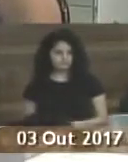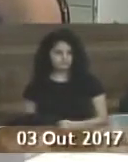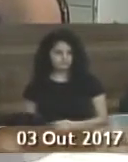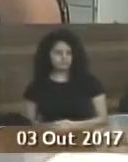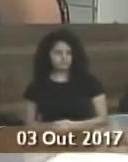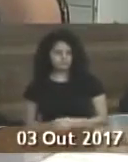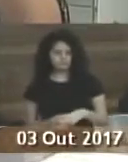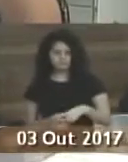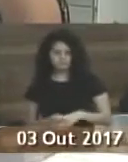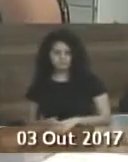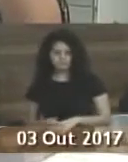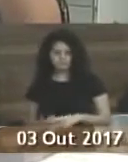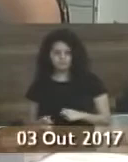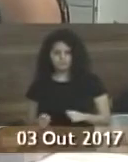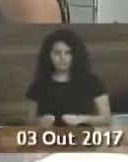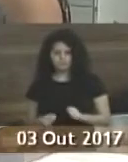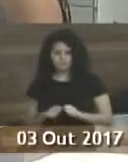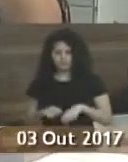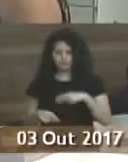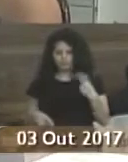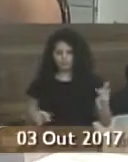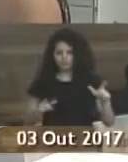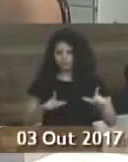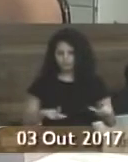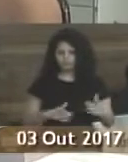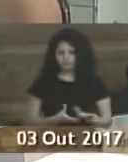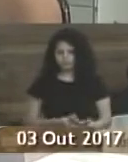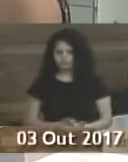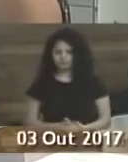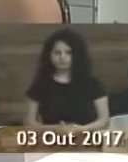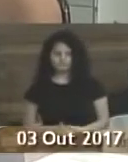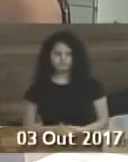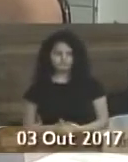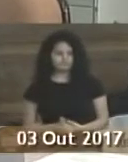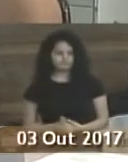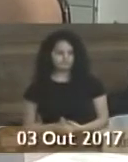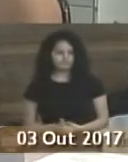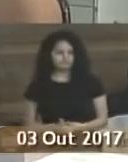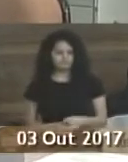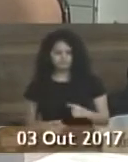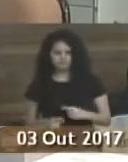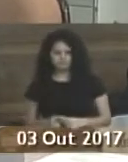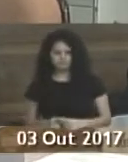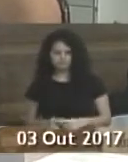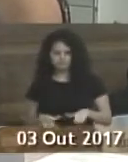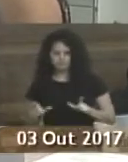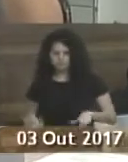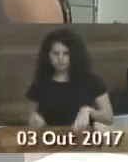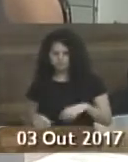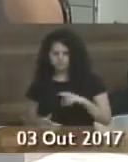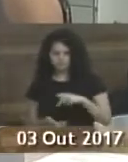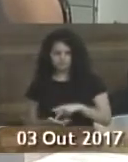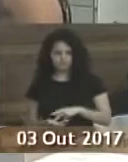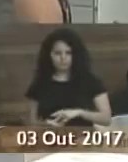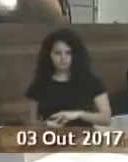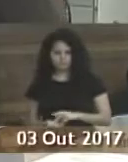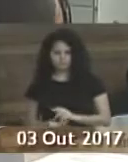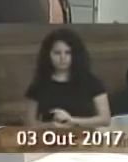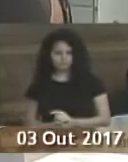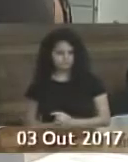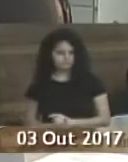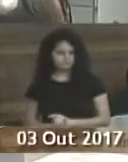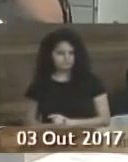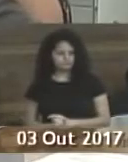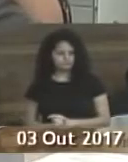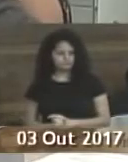lugar particular, mas vai quem quer, quem goste, mas assim... No espaço público não vai acontecer mais, e